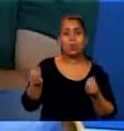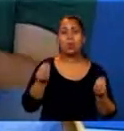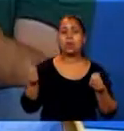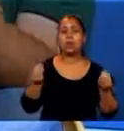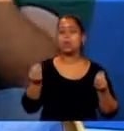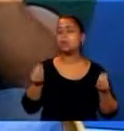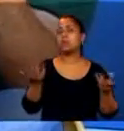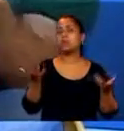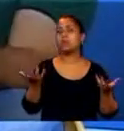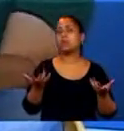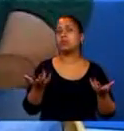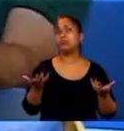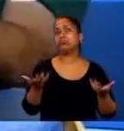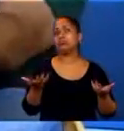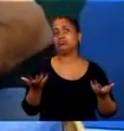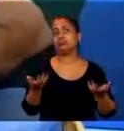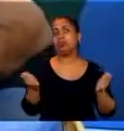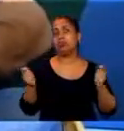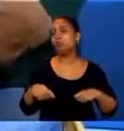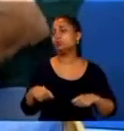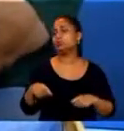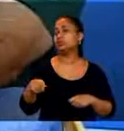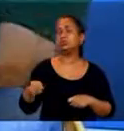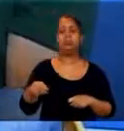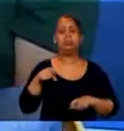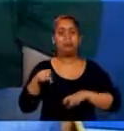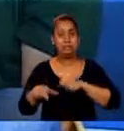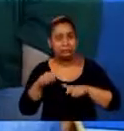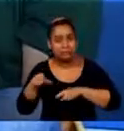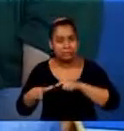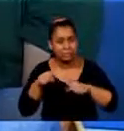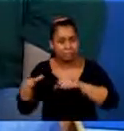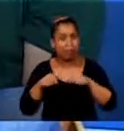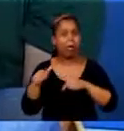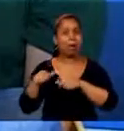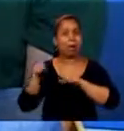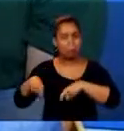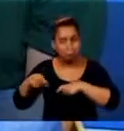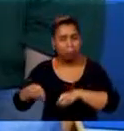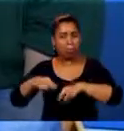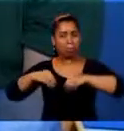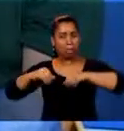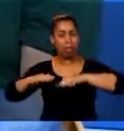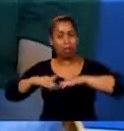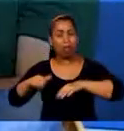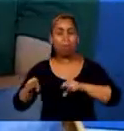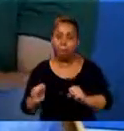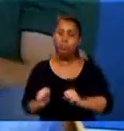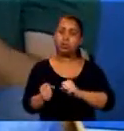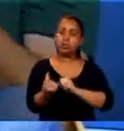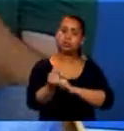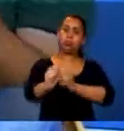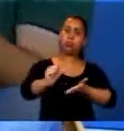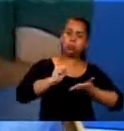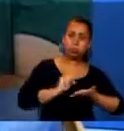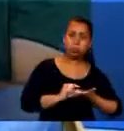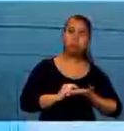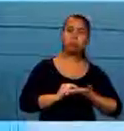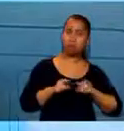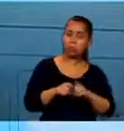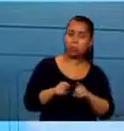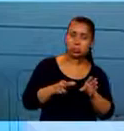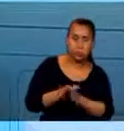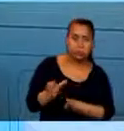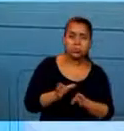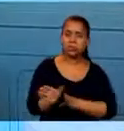pode ser ali na lida, na mão na terra, pode ser financeiramente, pode ser uma